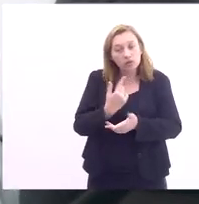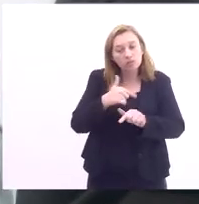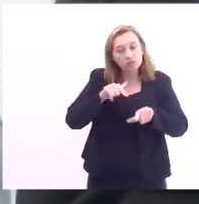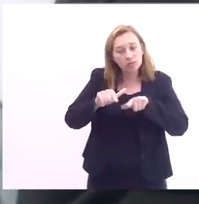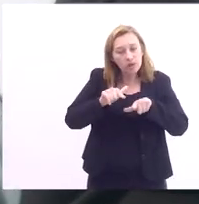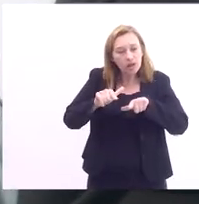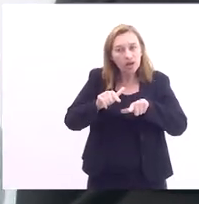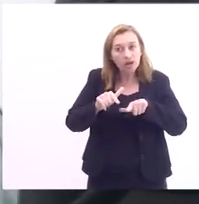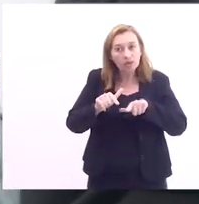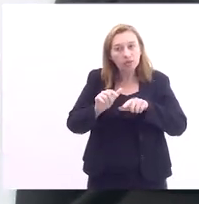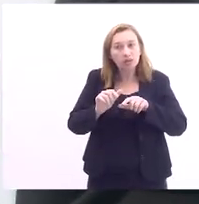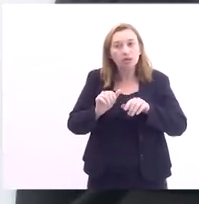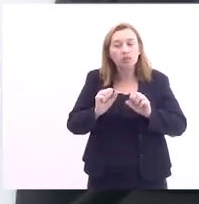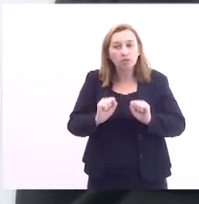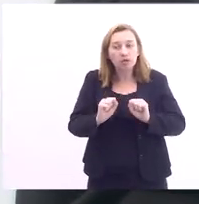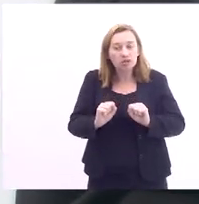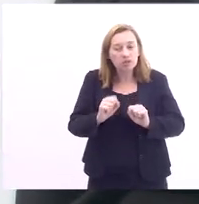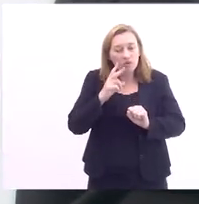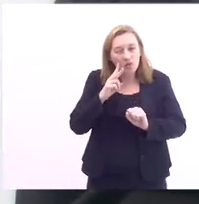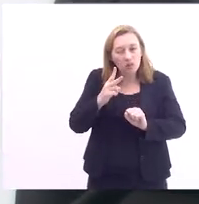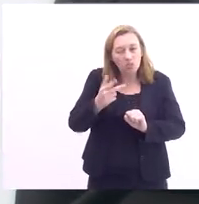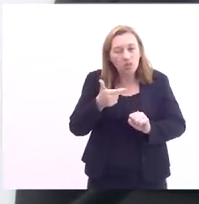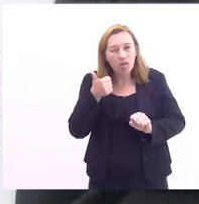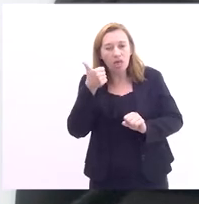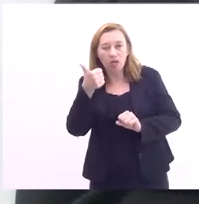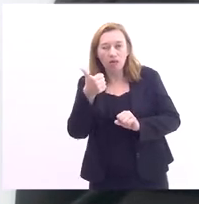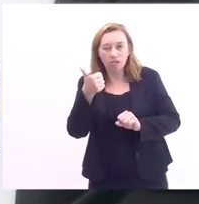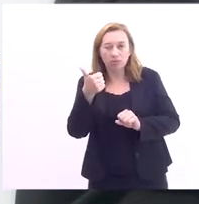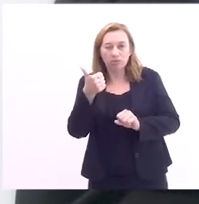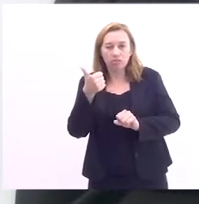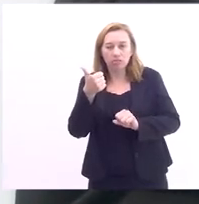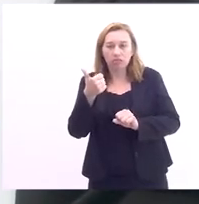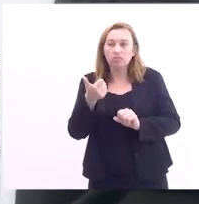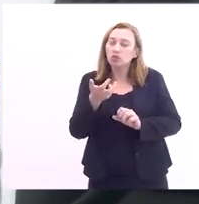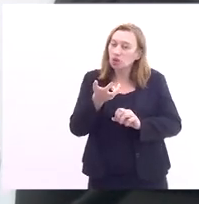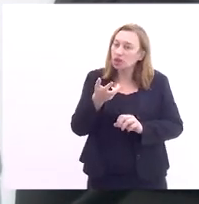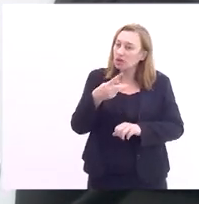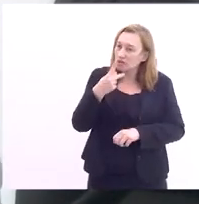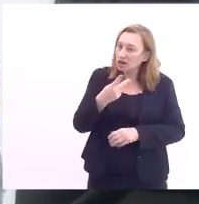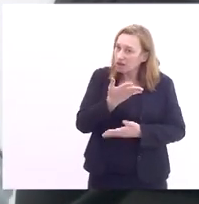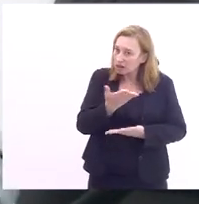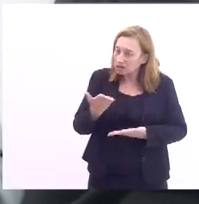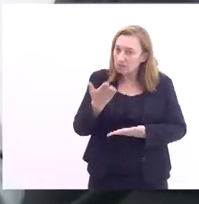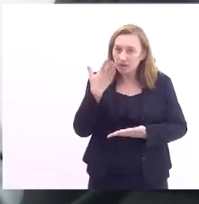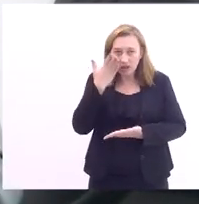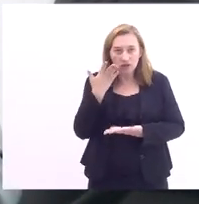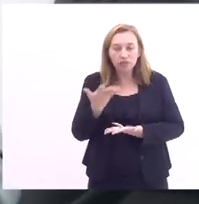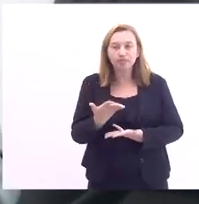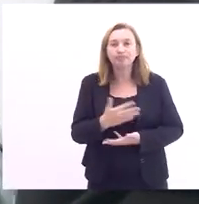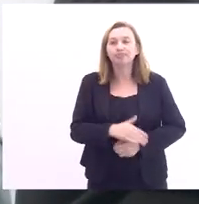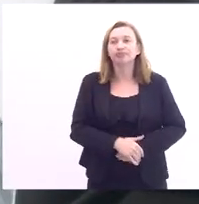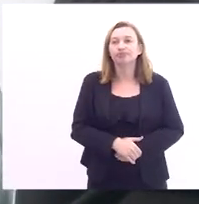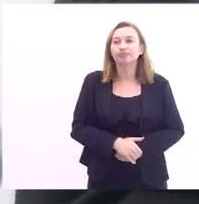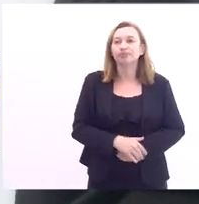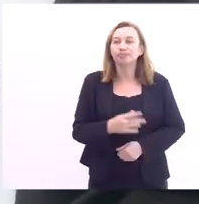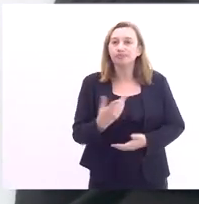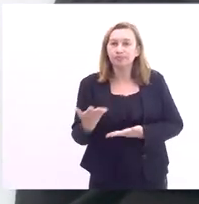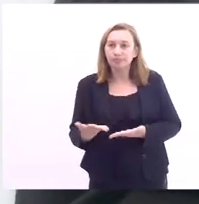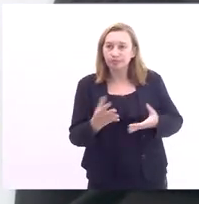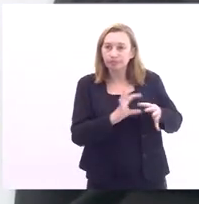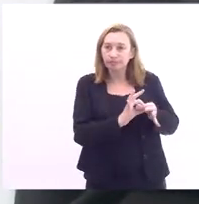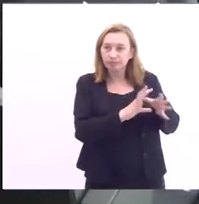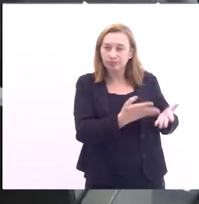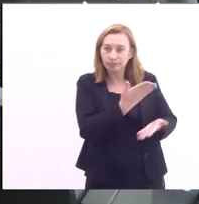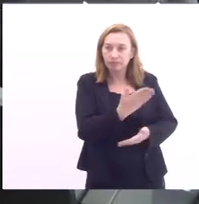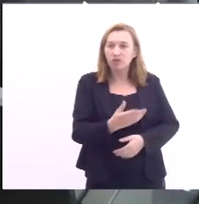que possamos reequacionar isso. Acho que o que eu queria falar era essa mensagem. Passo a palavra, então. Bom,